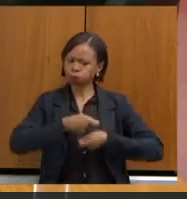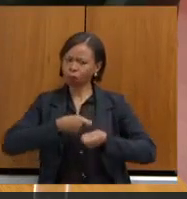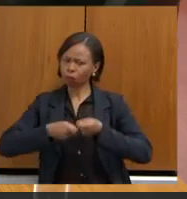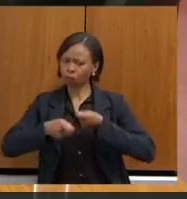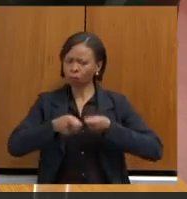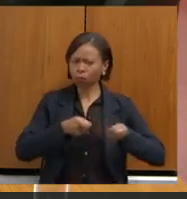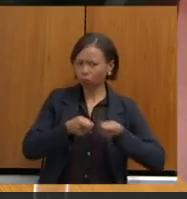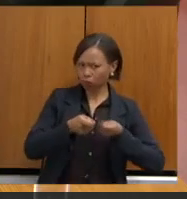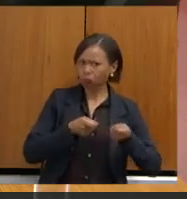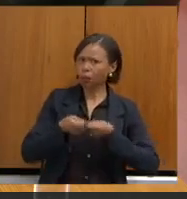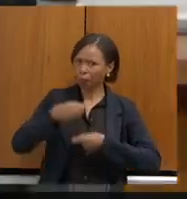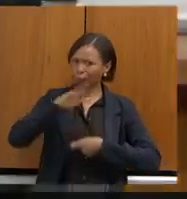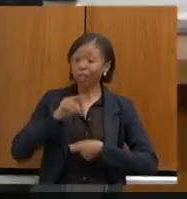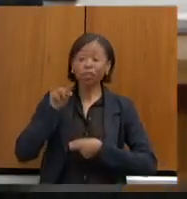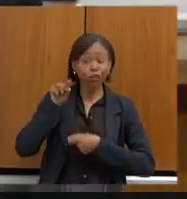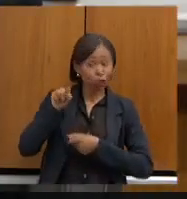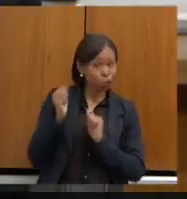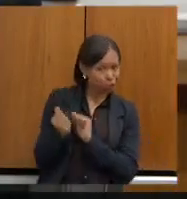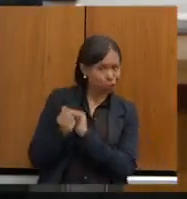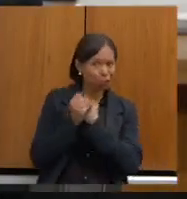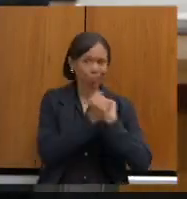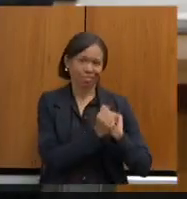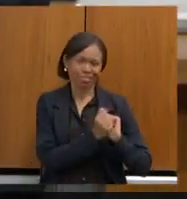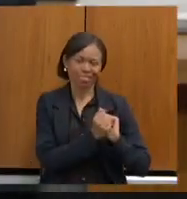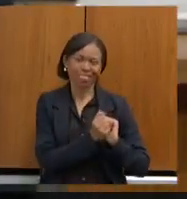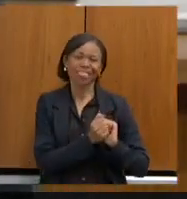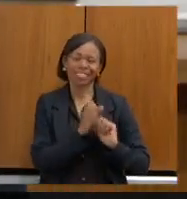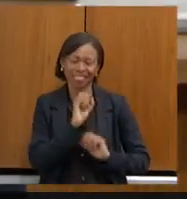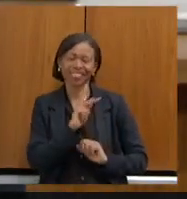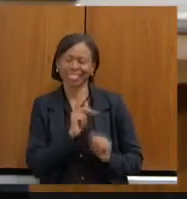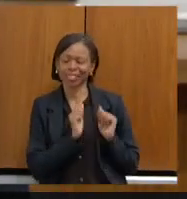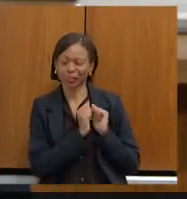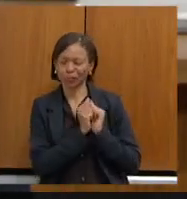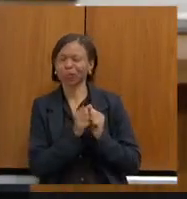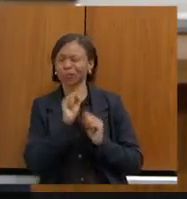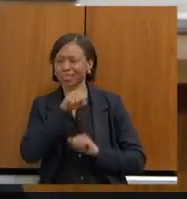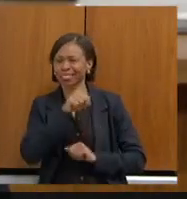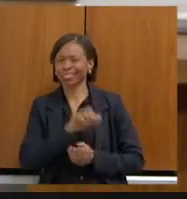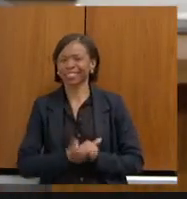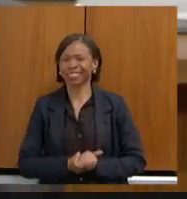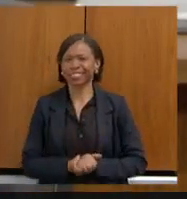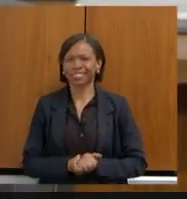viu que eu vou levar o seu com a gente eu tenho visualizar